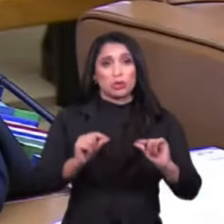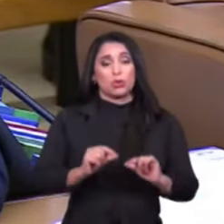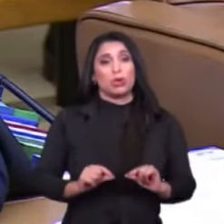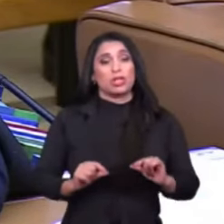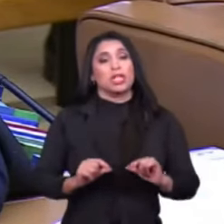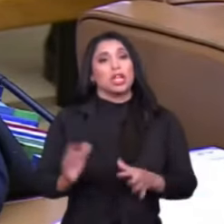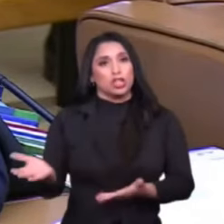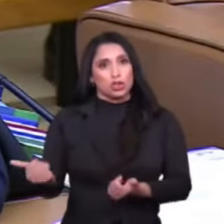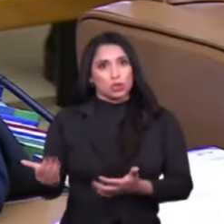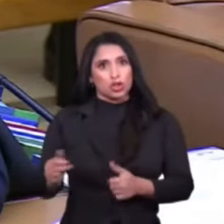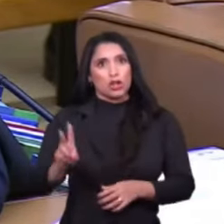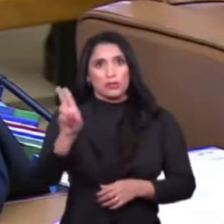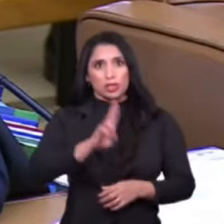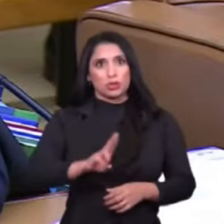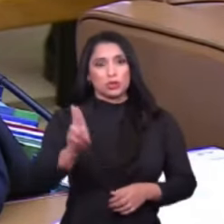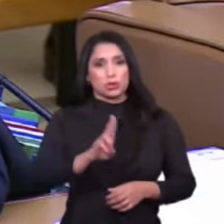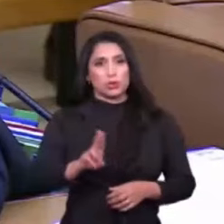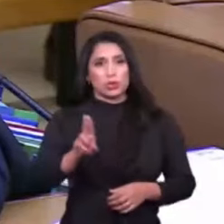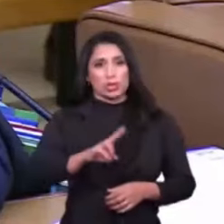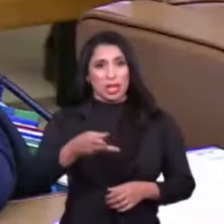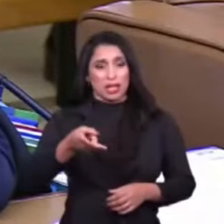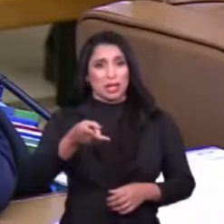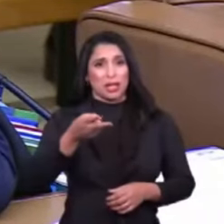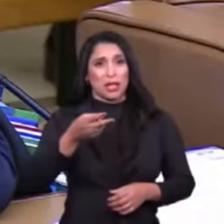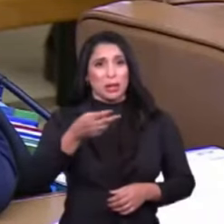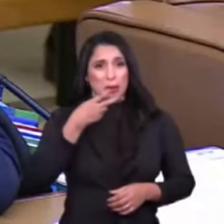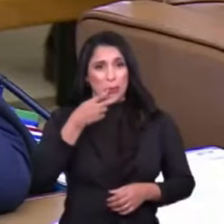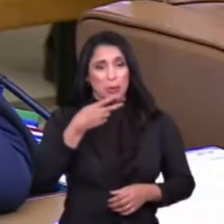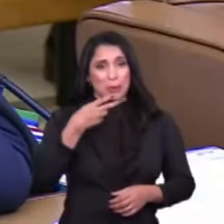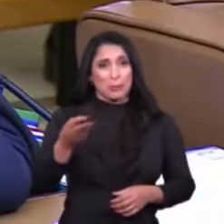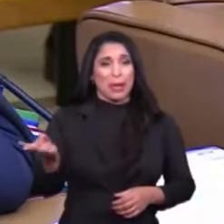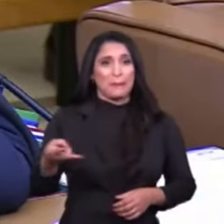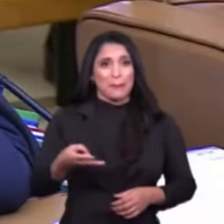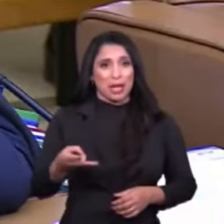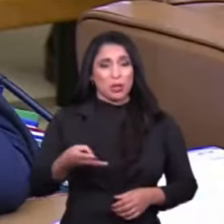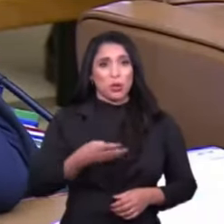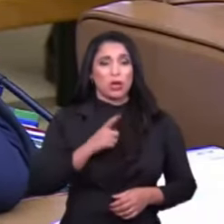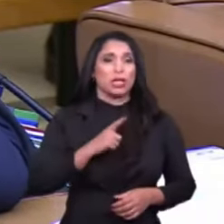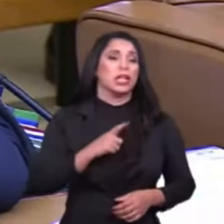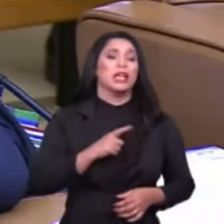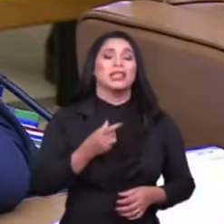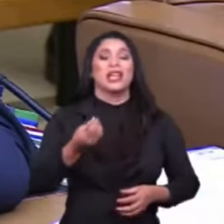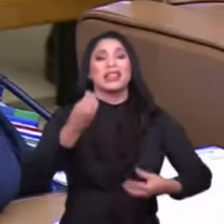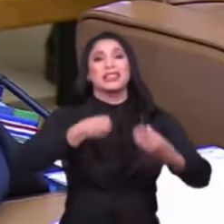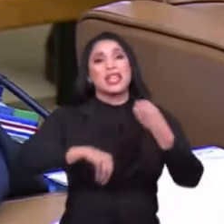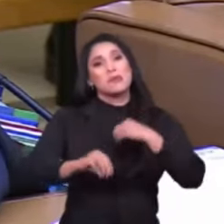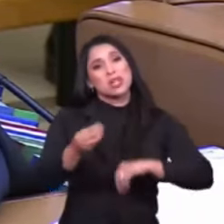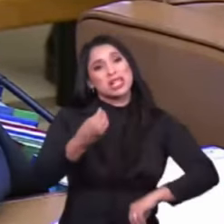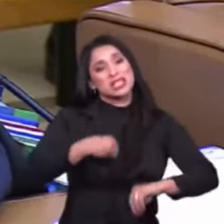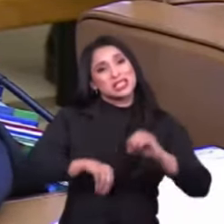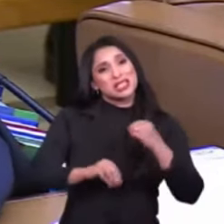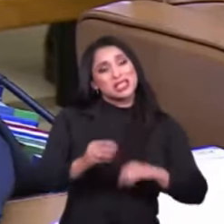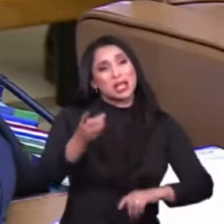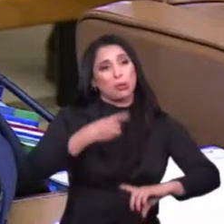jovens multiplica por 5 vezes a chance de gerar depressão e ansiedade ao longo da vida.